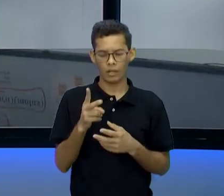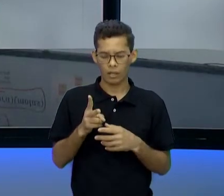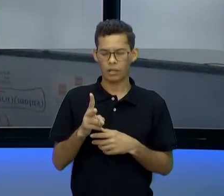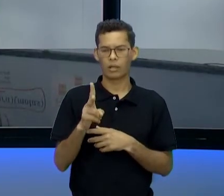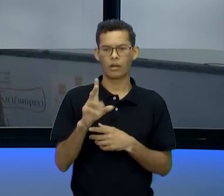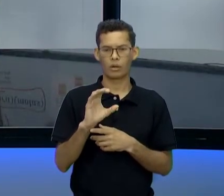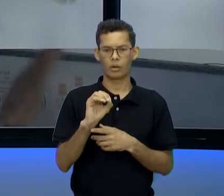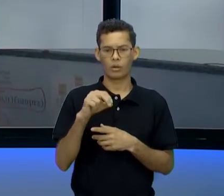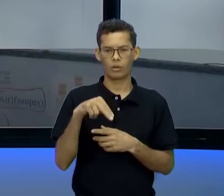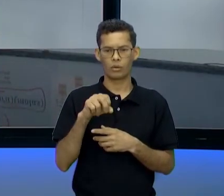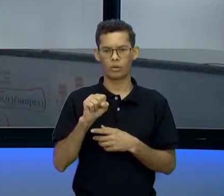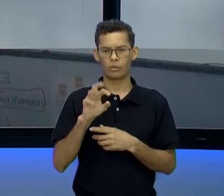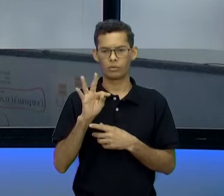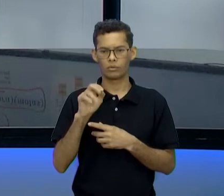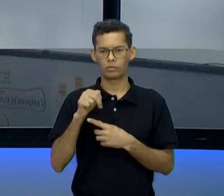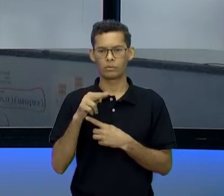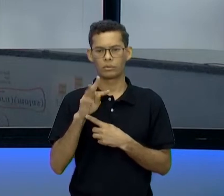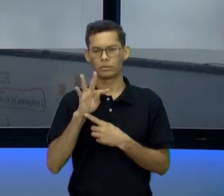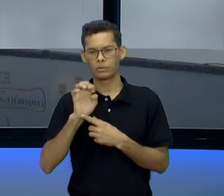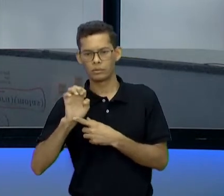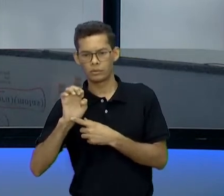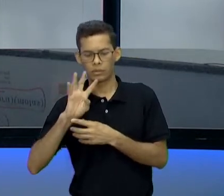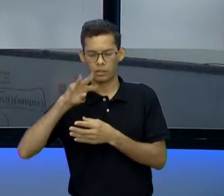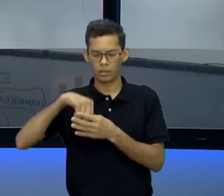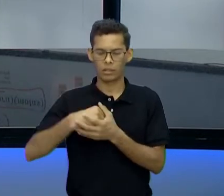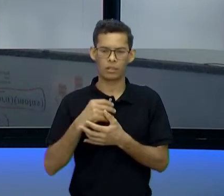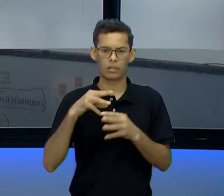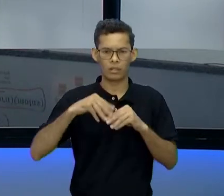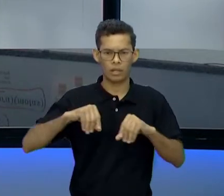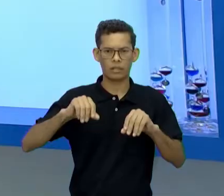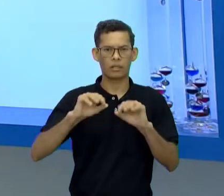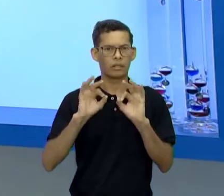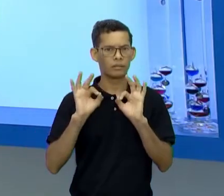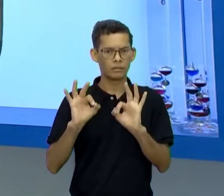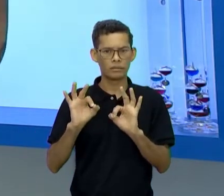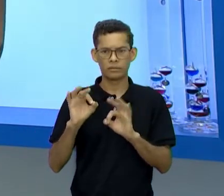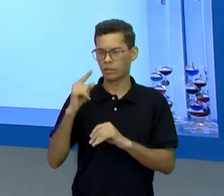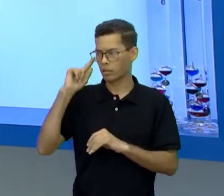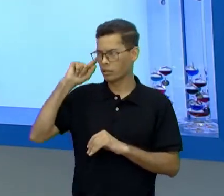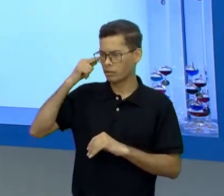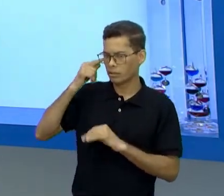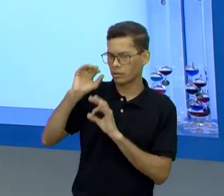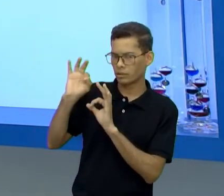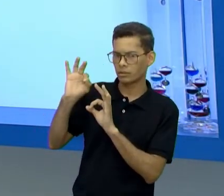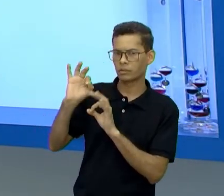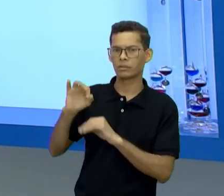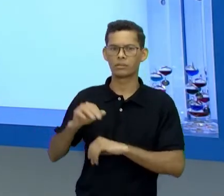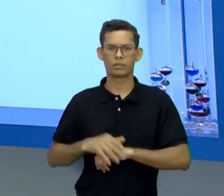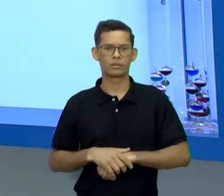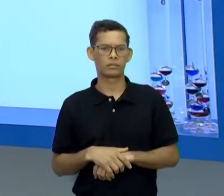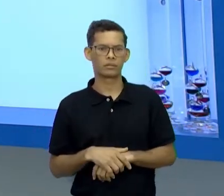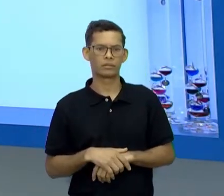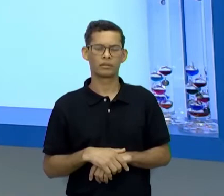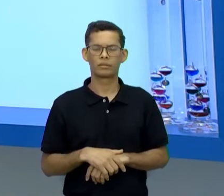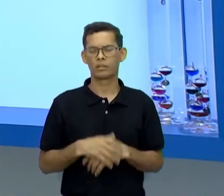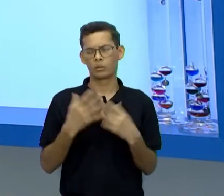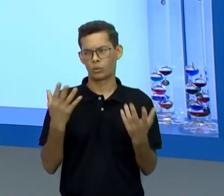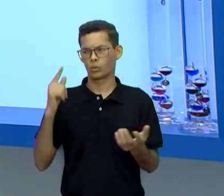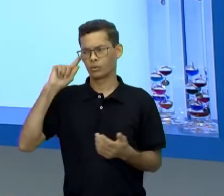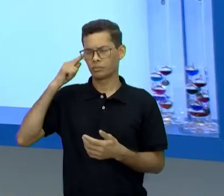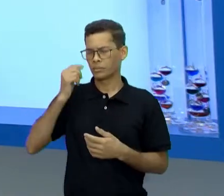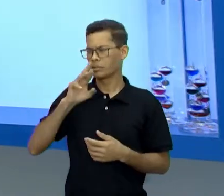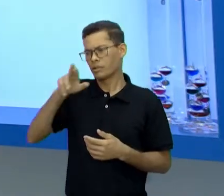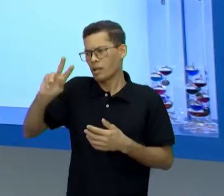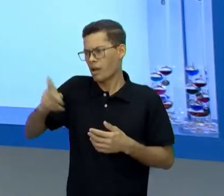aí a distância que você está em direção à Terra aí. Certo? Beijo, Marina! Olha! Uau, Marina, desculpa, você errou mais uma aí, você colocou